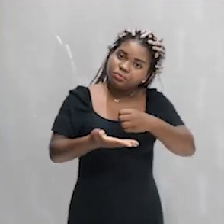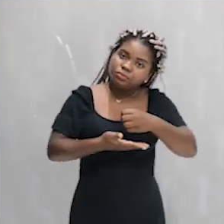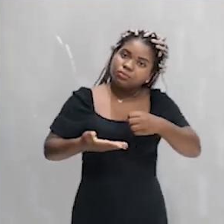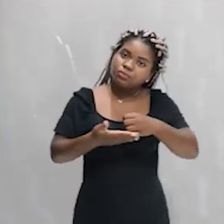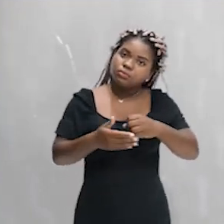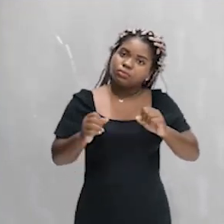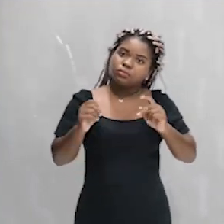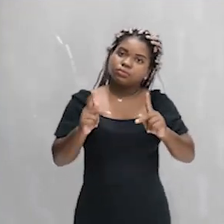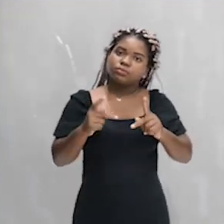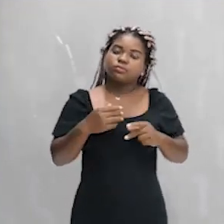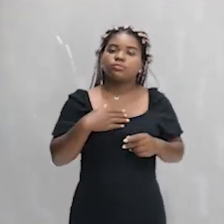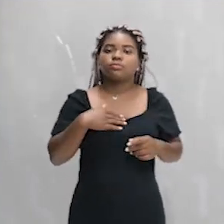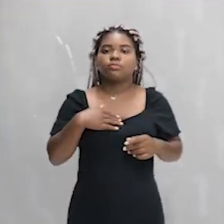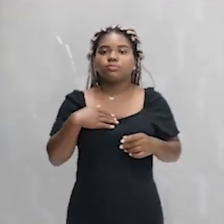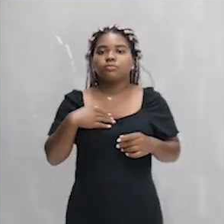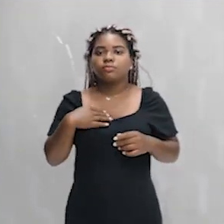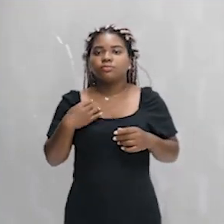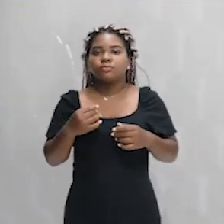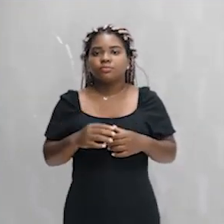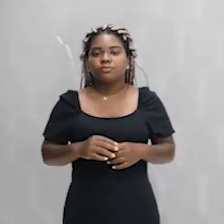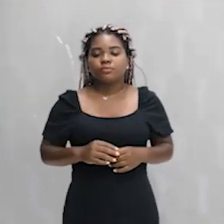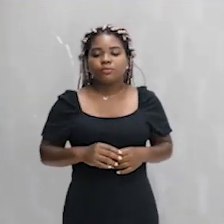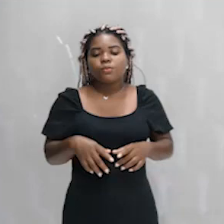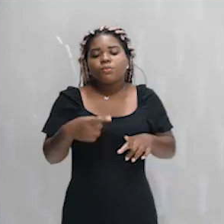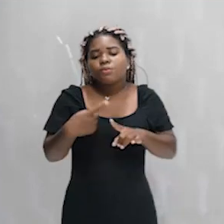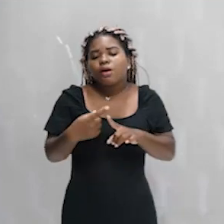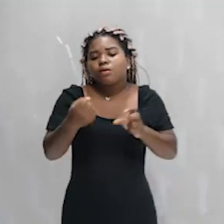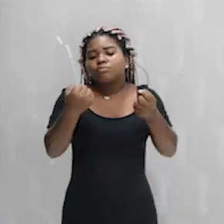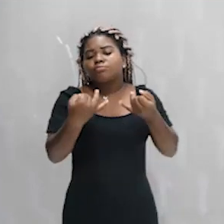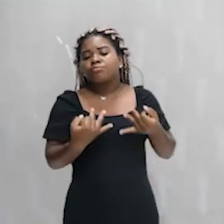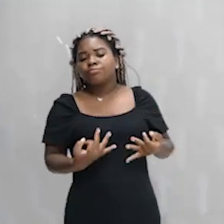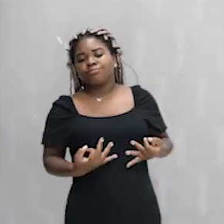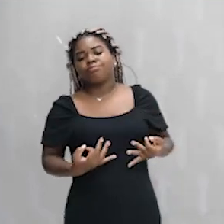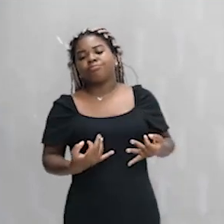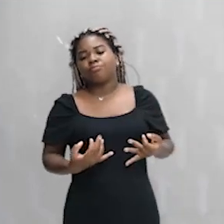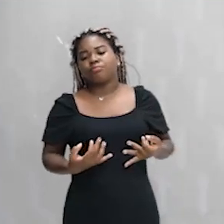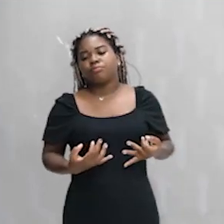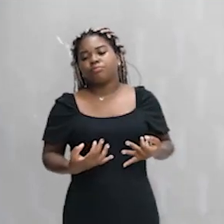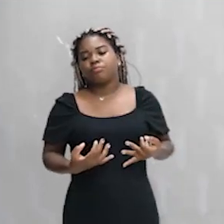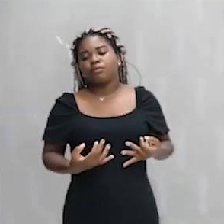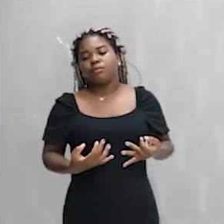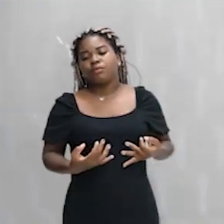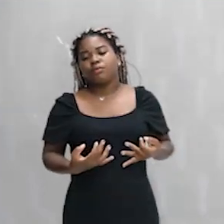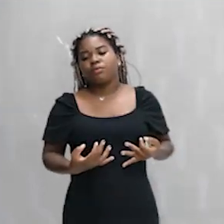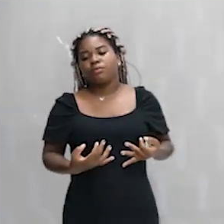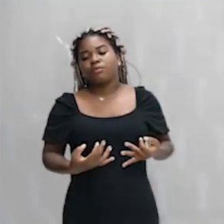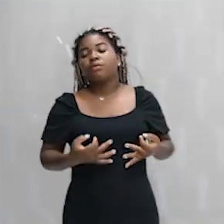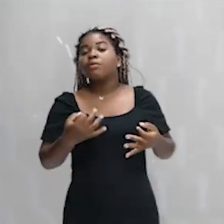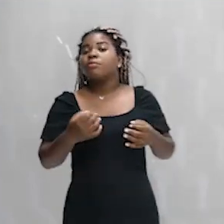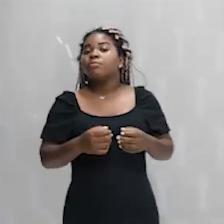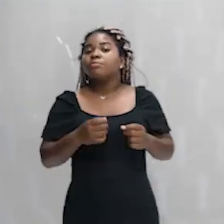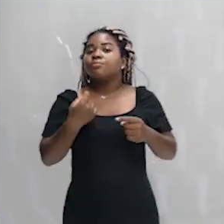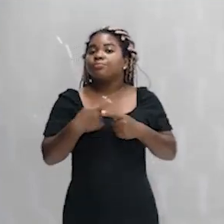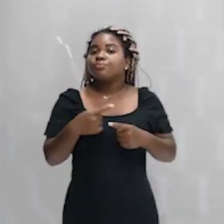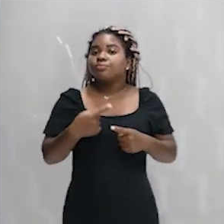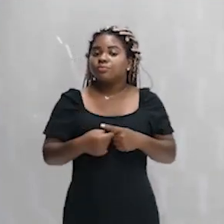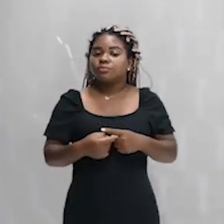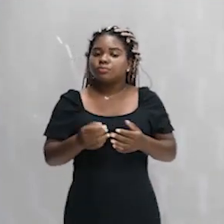fazendo um cálculo que não era para fazer. Por que eu estou dizendo isso? Ó, ele falou lá no comecinho da questão,